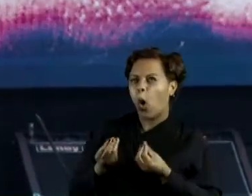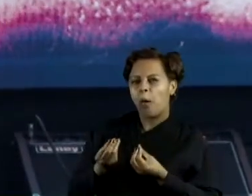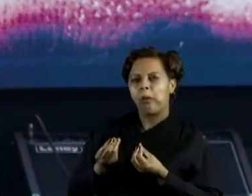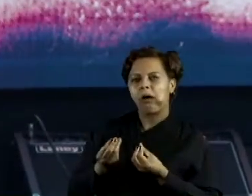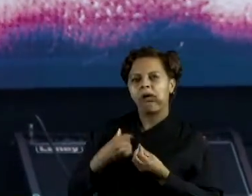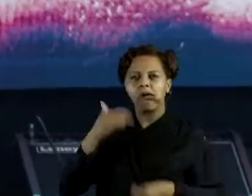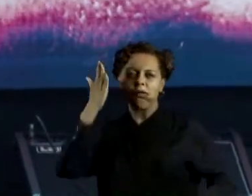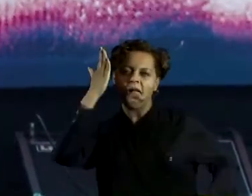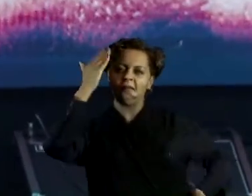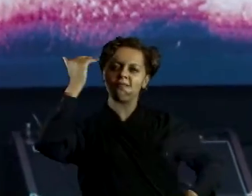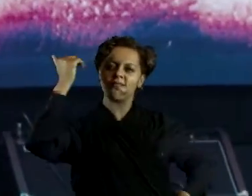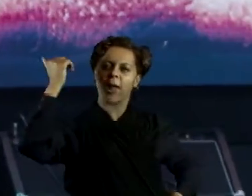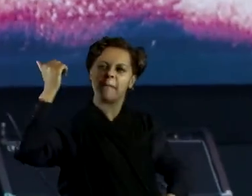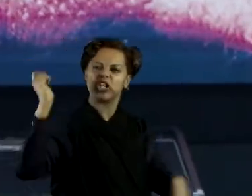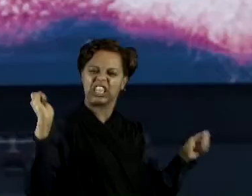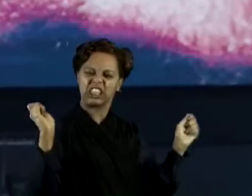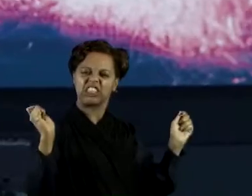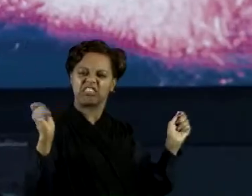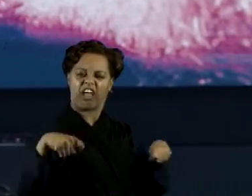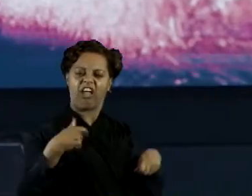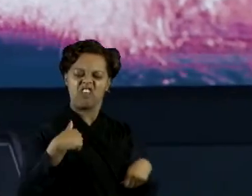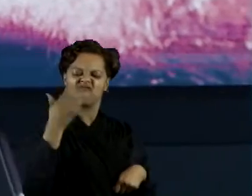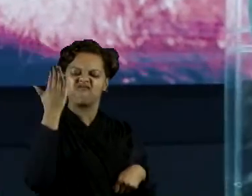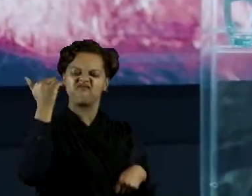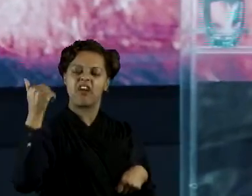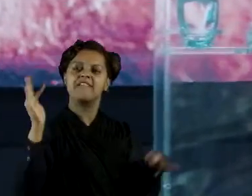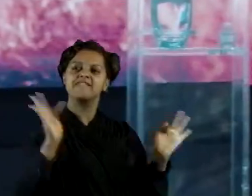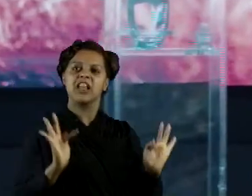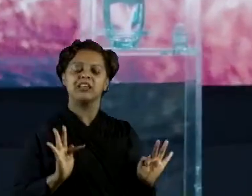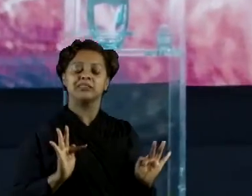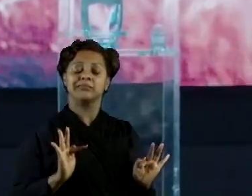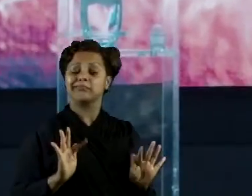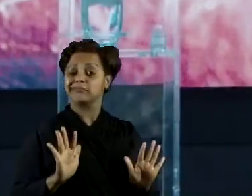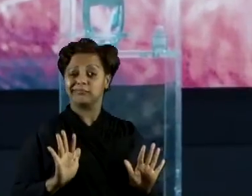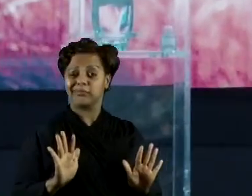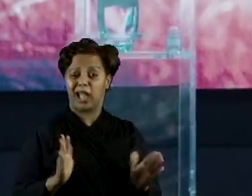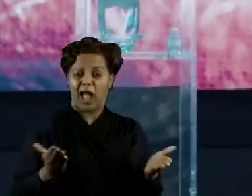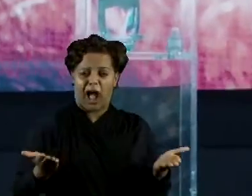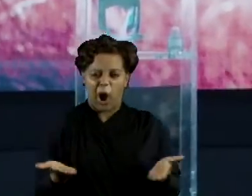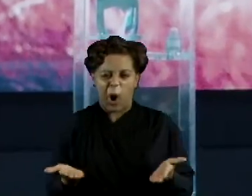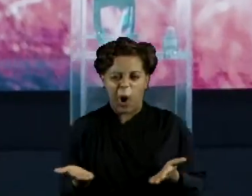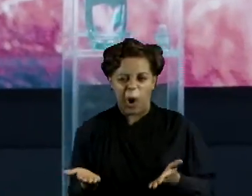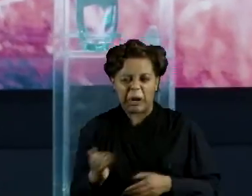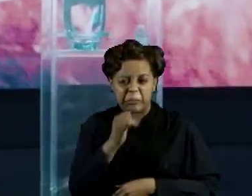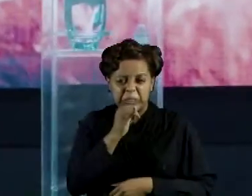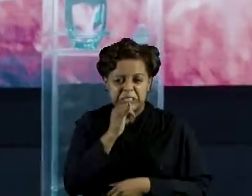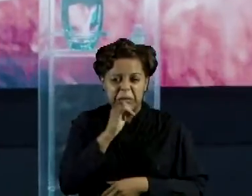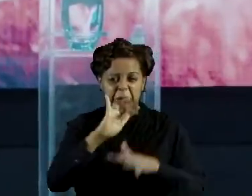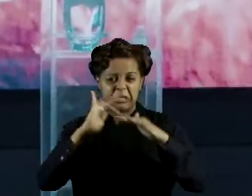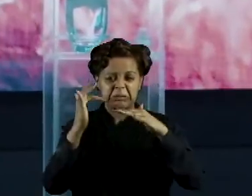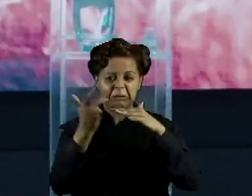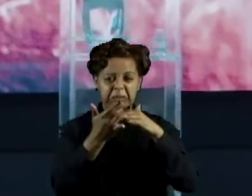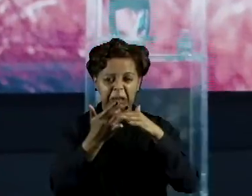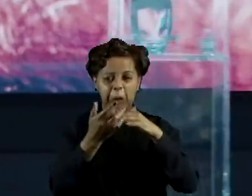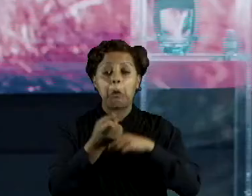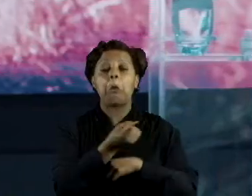tempo que a gente está vivendo, né, onde o indivíduo passa a valer alguma coisa pelo número de seguidores que ele tem,